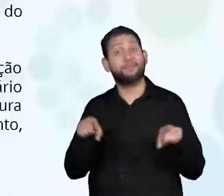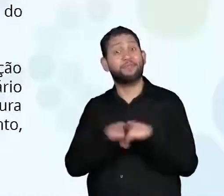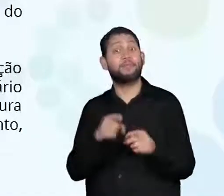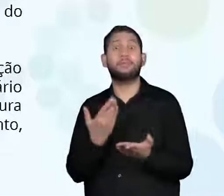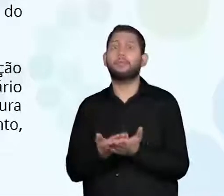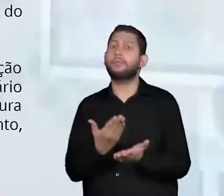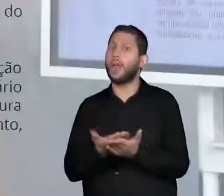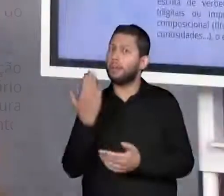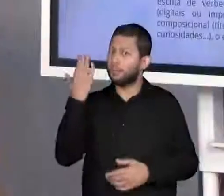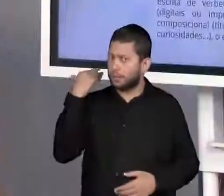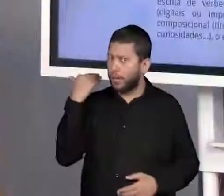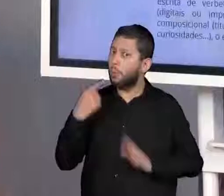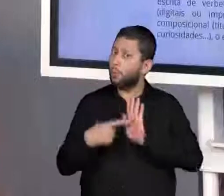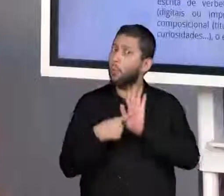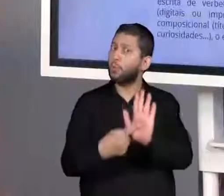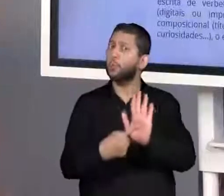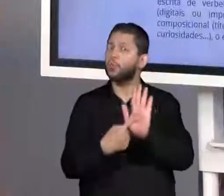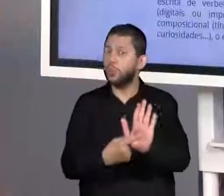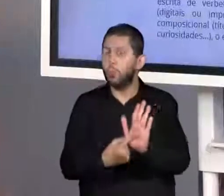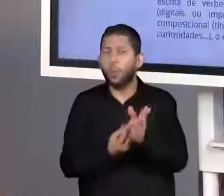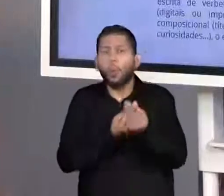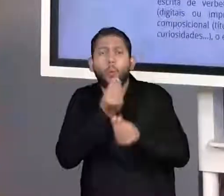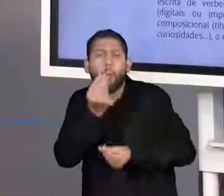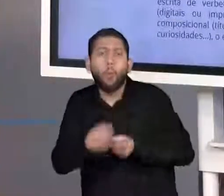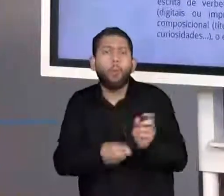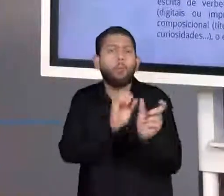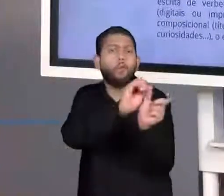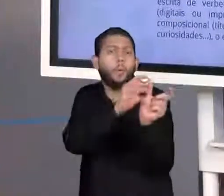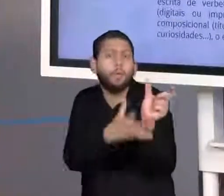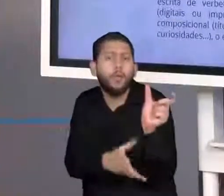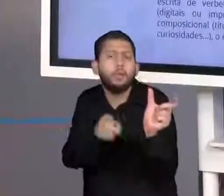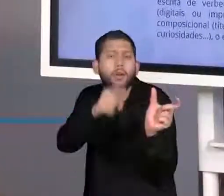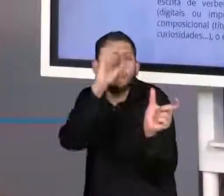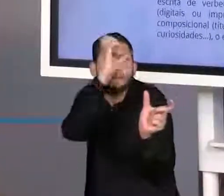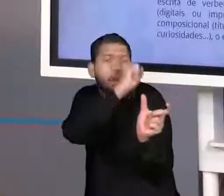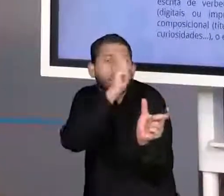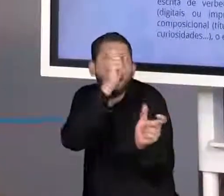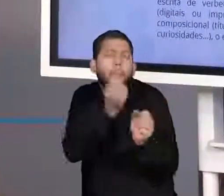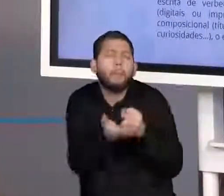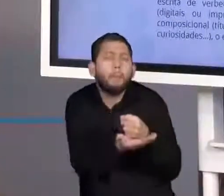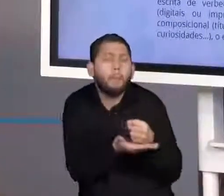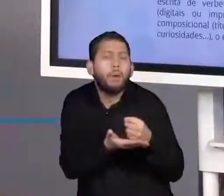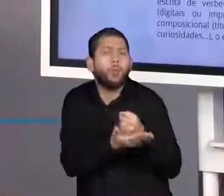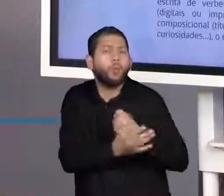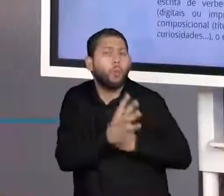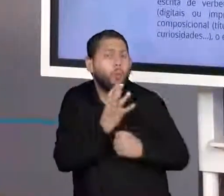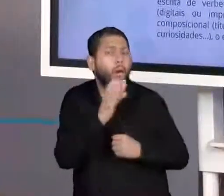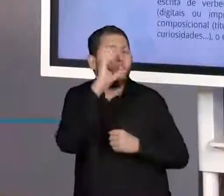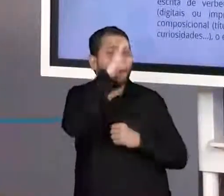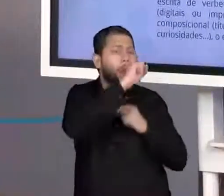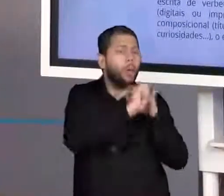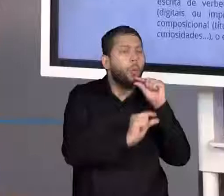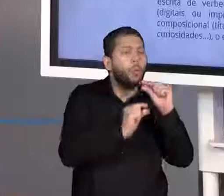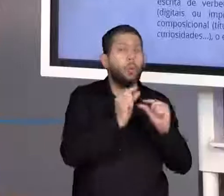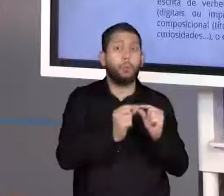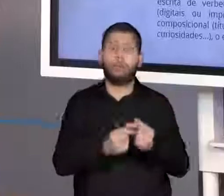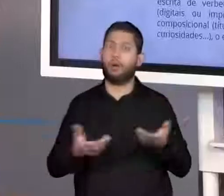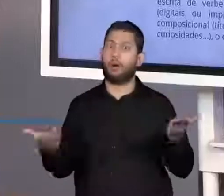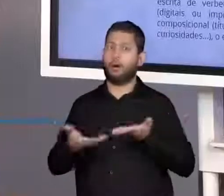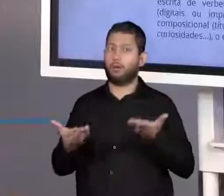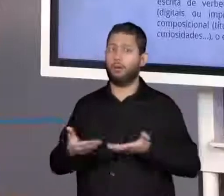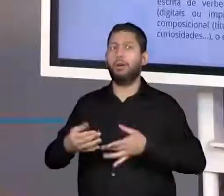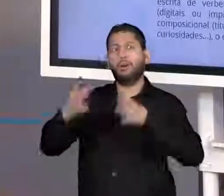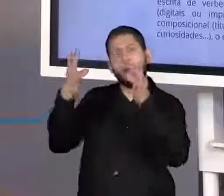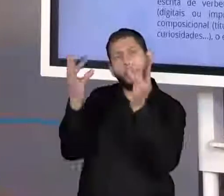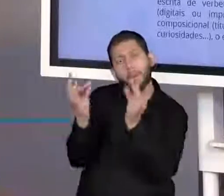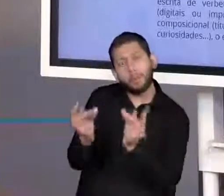anterior que é Conhecendo os verbetes. Então, você pode procurar aqui no nosso repositório a aula Conhecendo os verbetes,